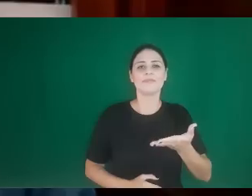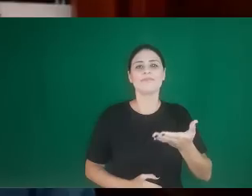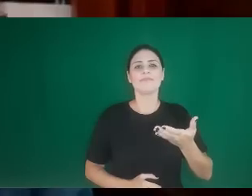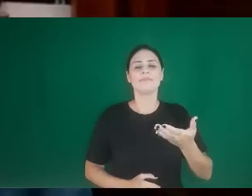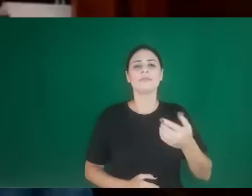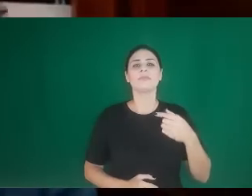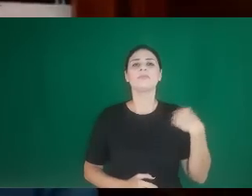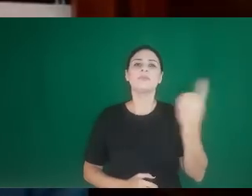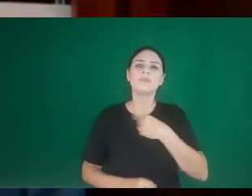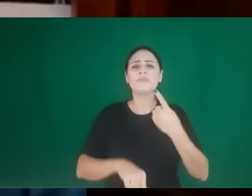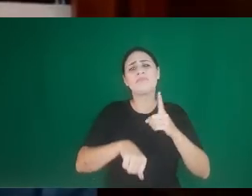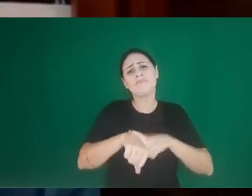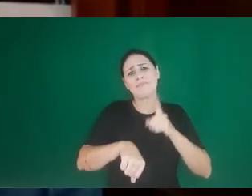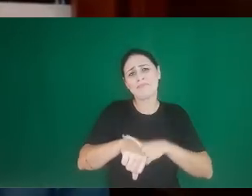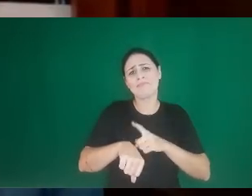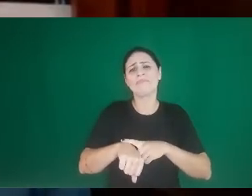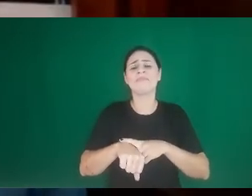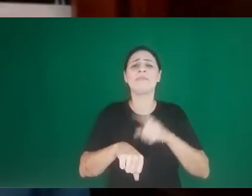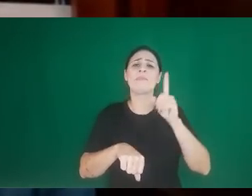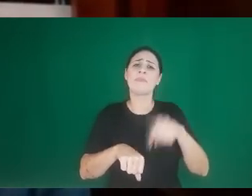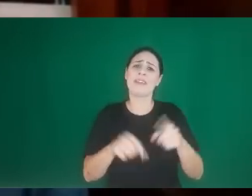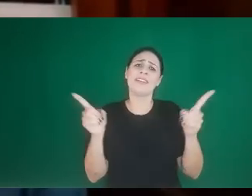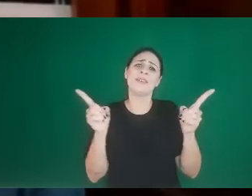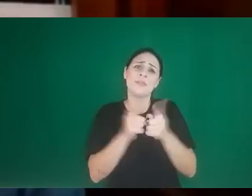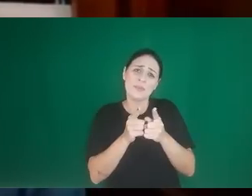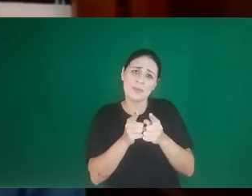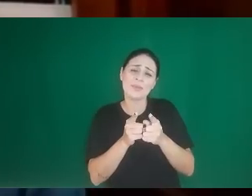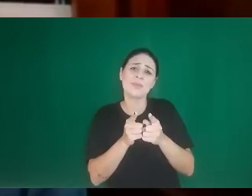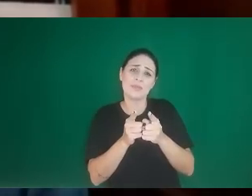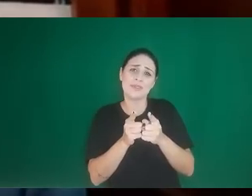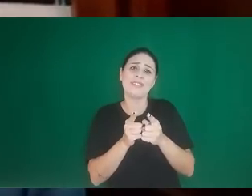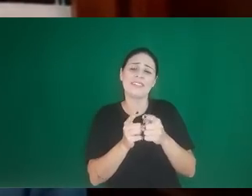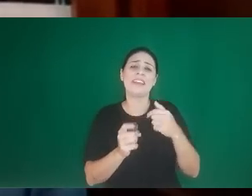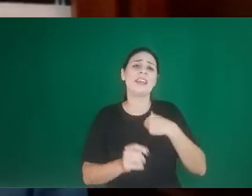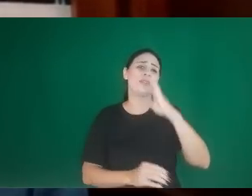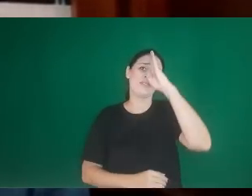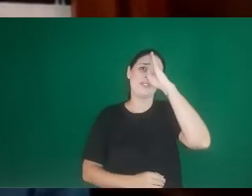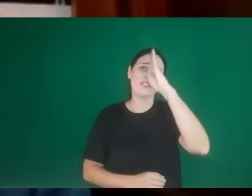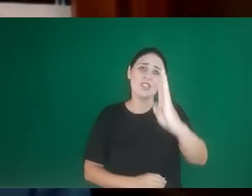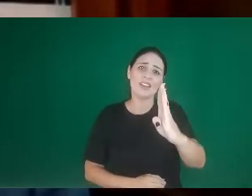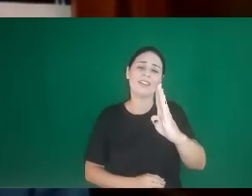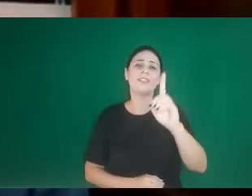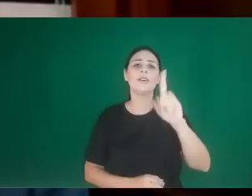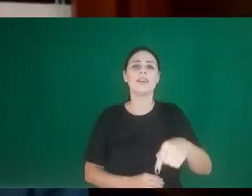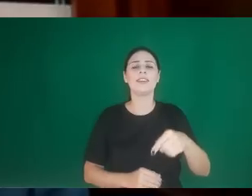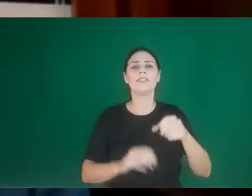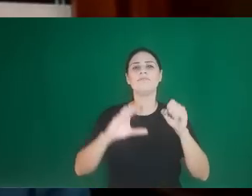Bom, como o nosso tempo é curto, né, vou já